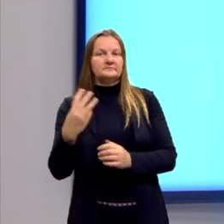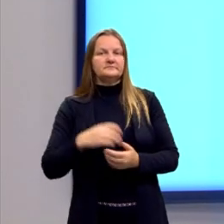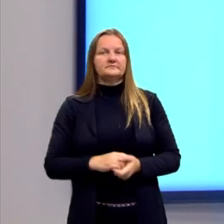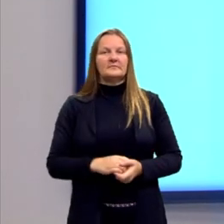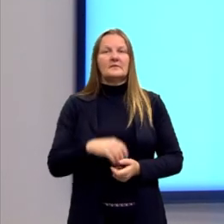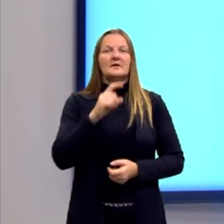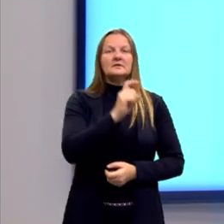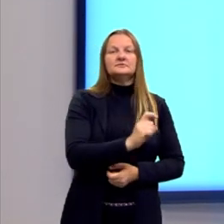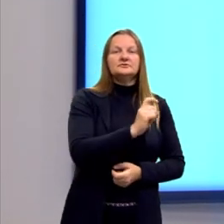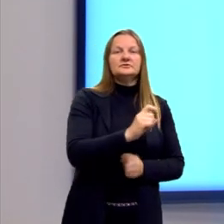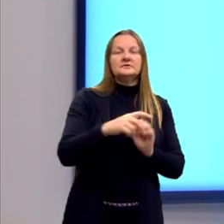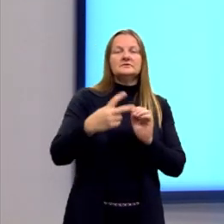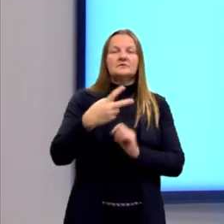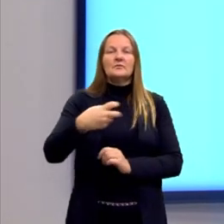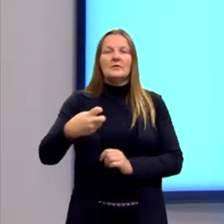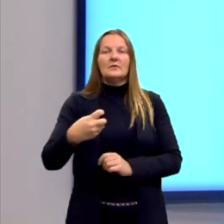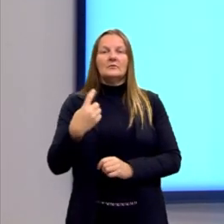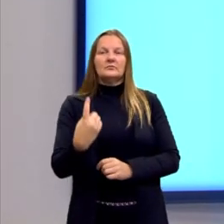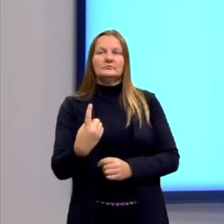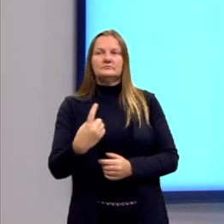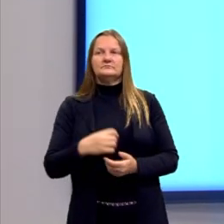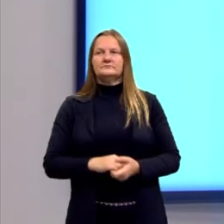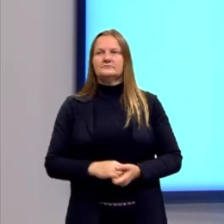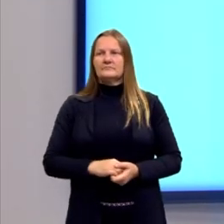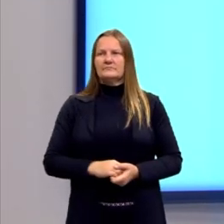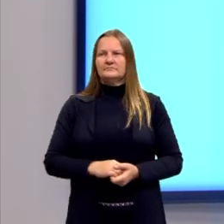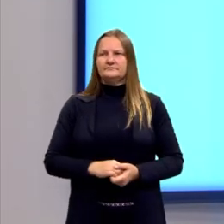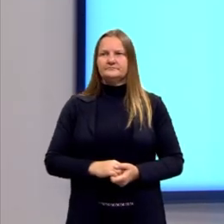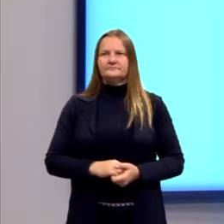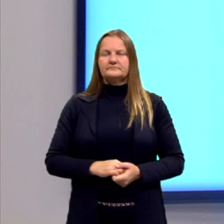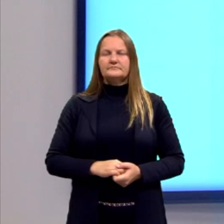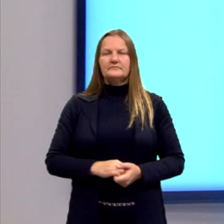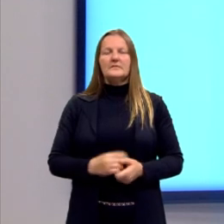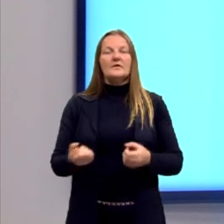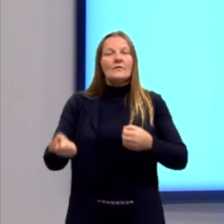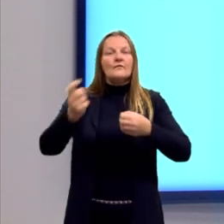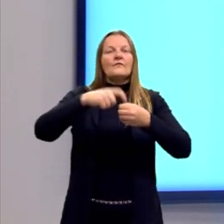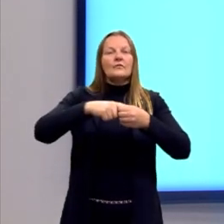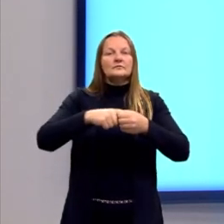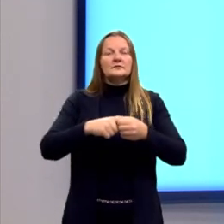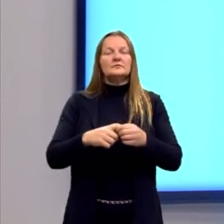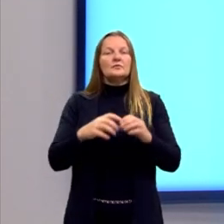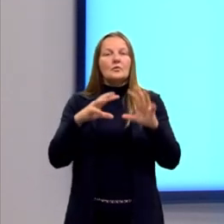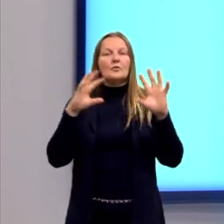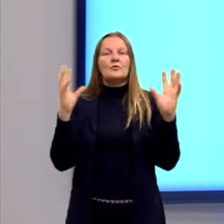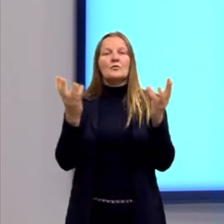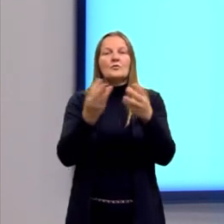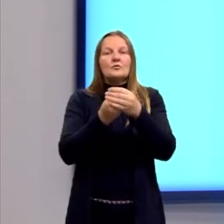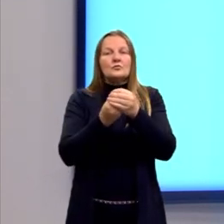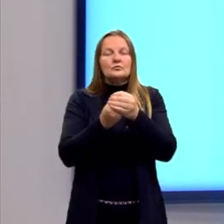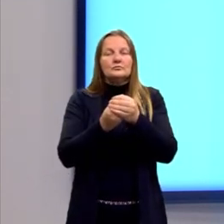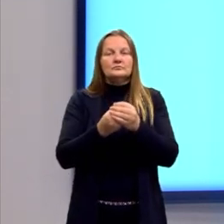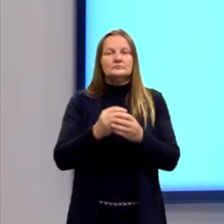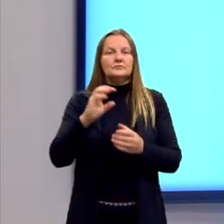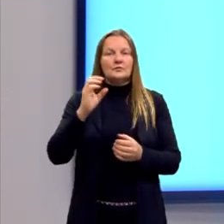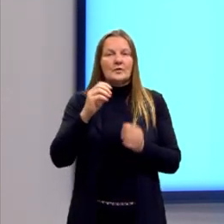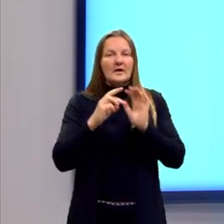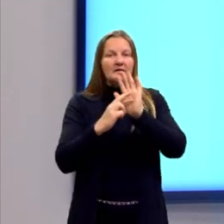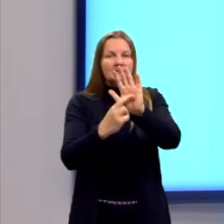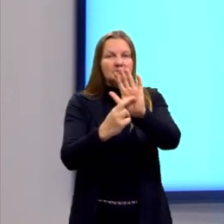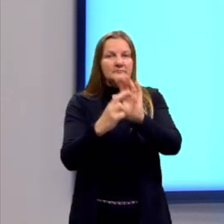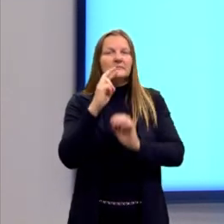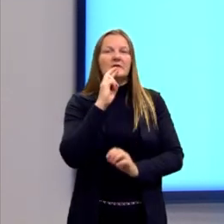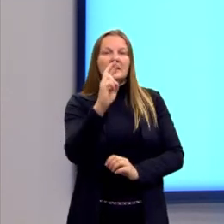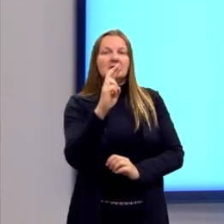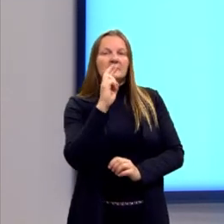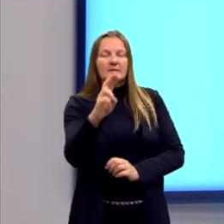portanto x = 1 novamente Montamos o conjunto solução né conjunto